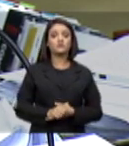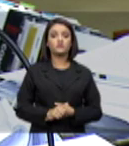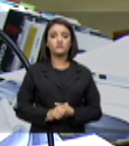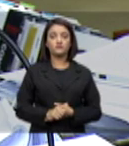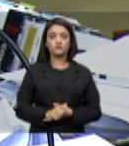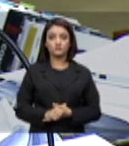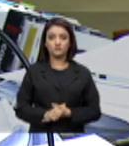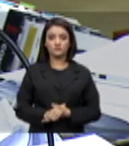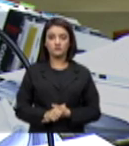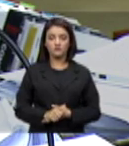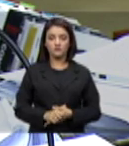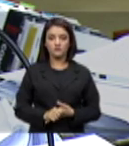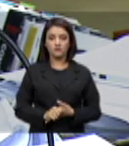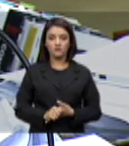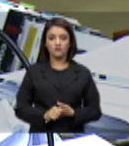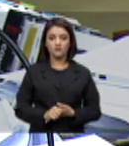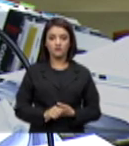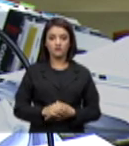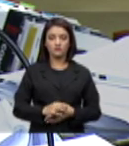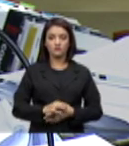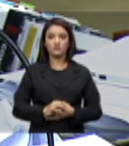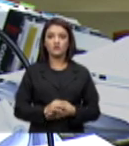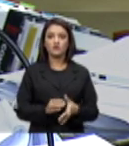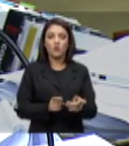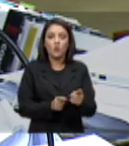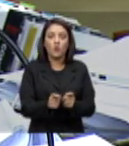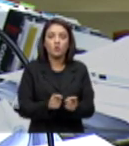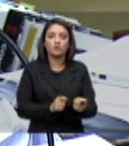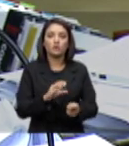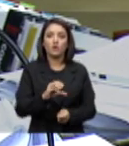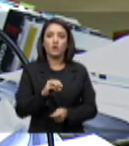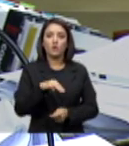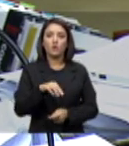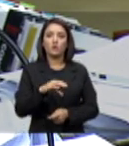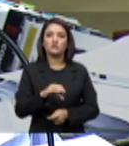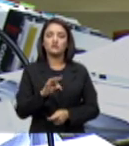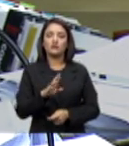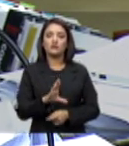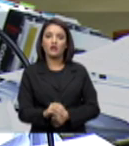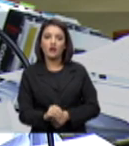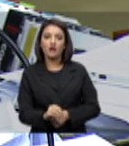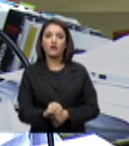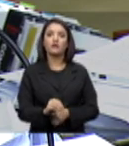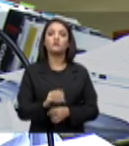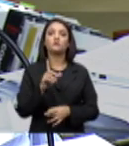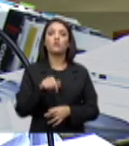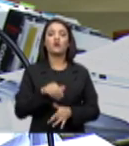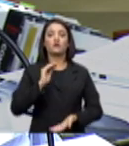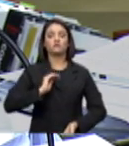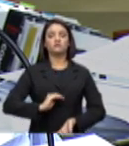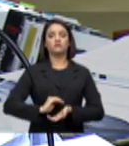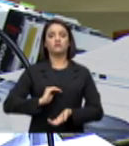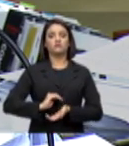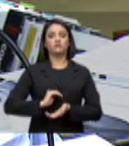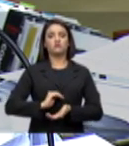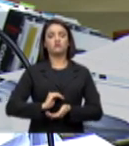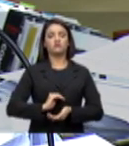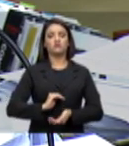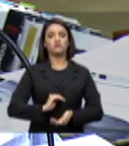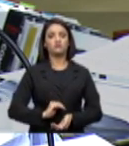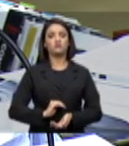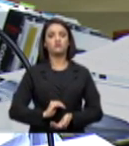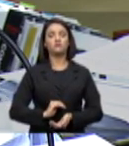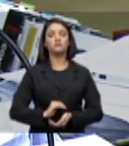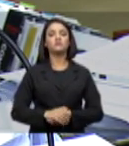uma das grandes e poucas limitações o controle concentrado do controle abstrato é a cor do supremo tribunal constitucional